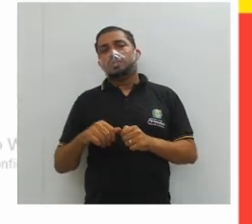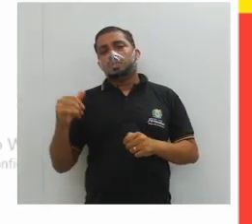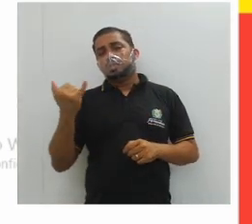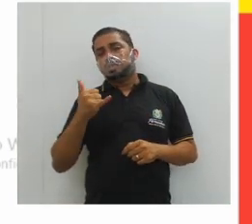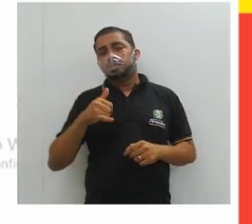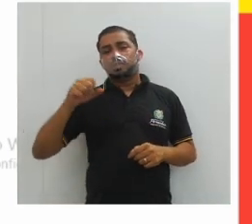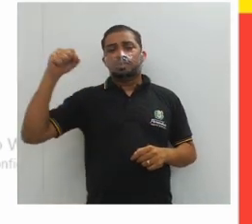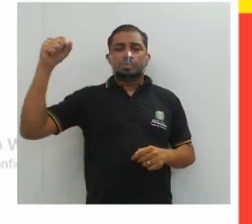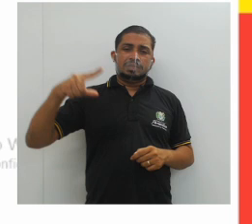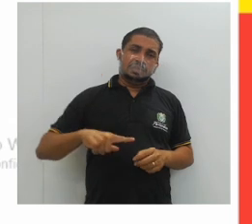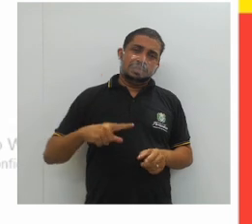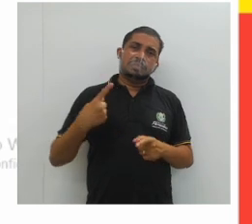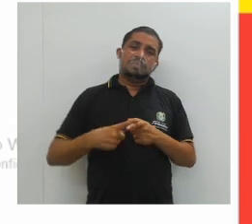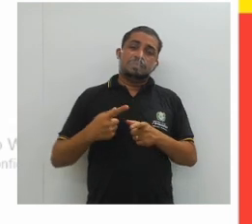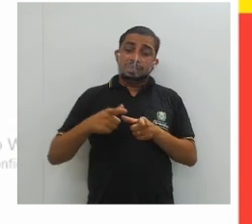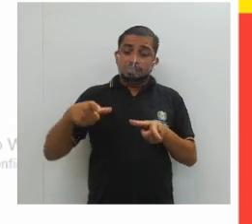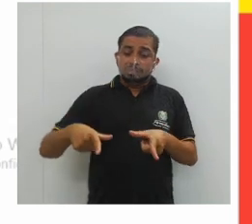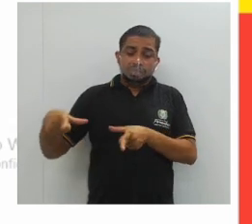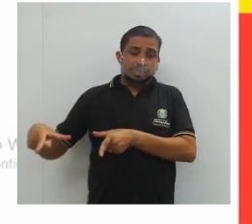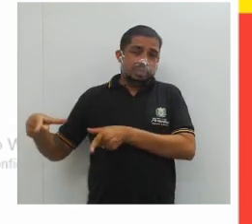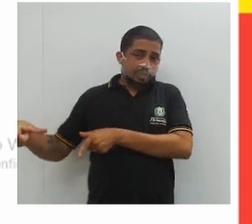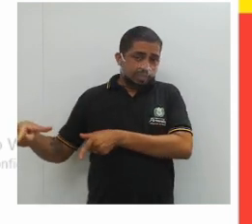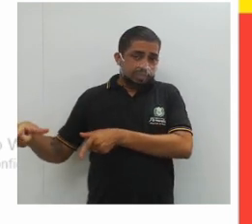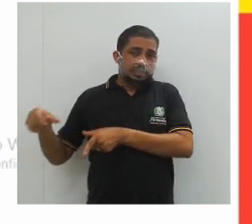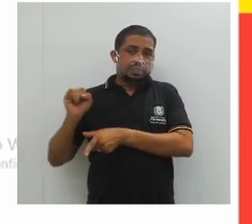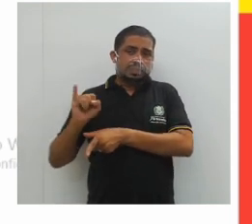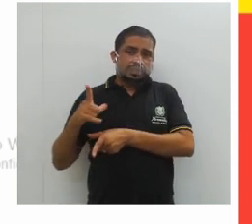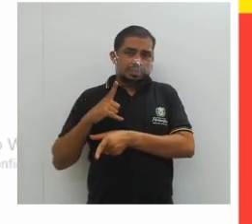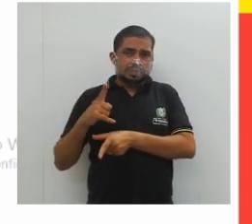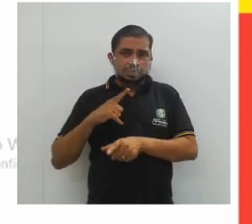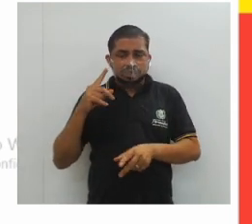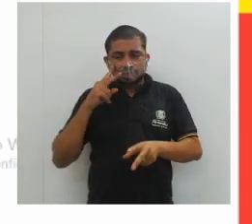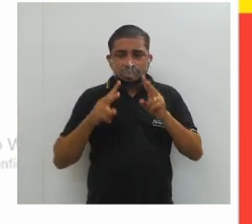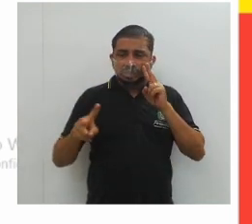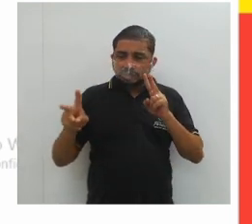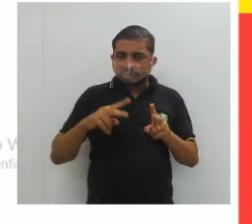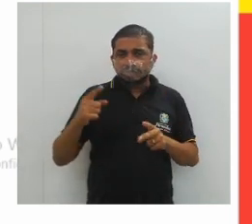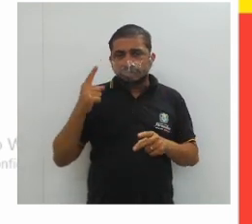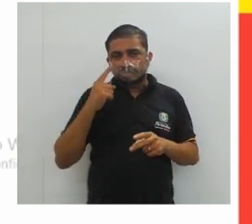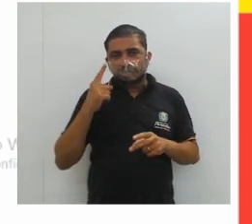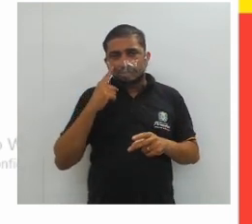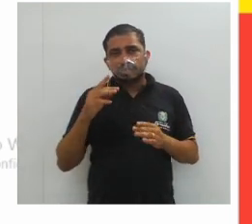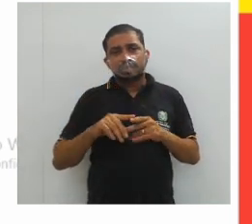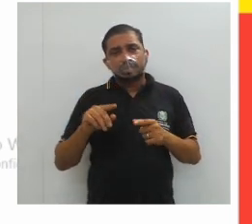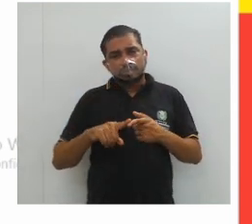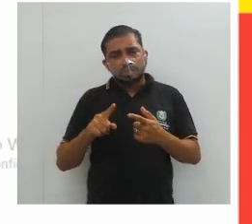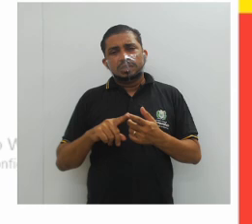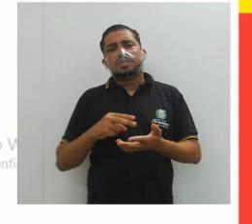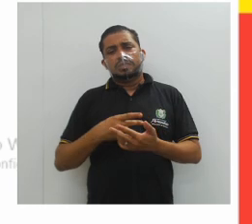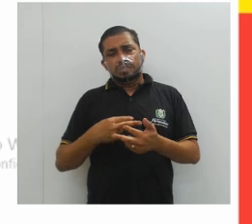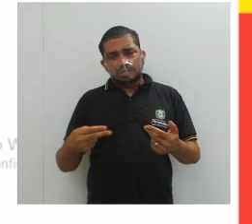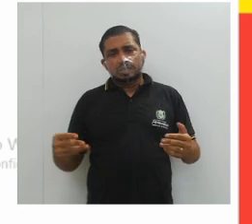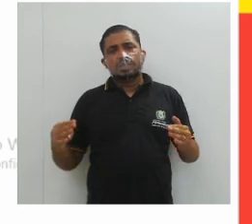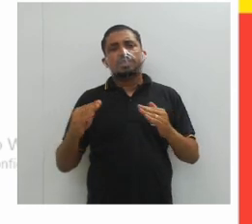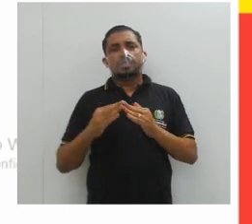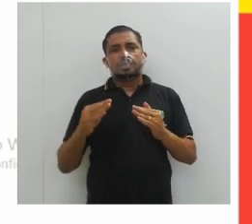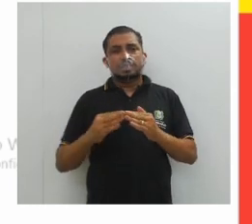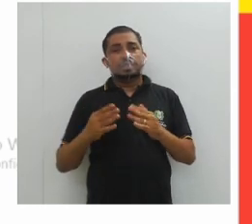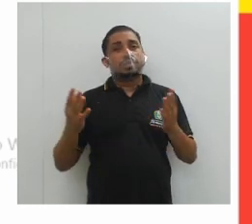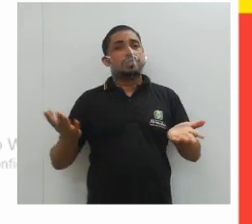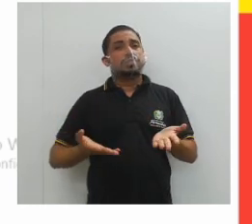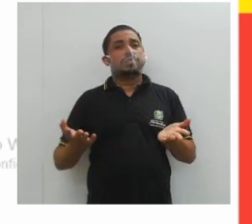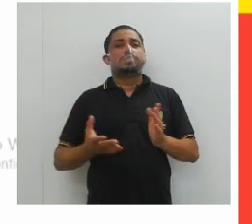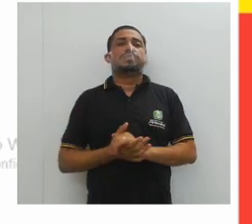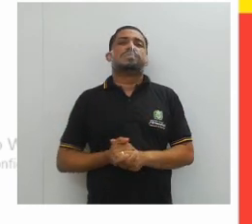energia solar graças a essas placas aí. E se você tiver bem atenção, você vai ver essas placas presentes em várias residências